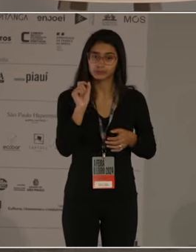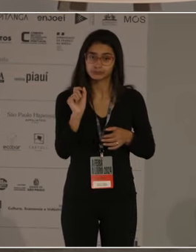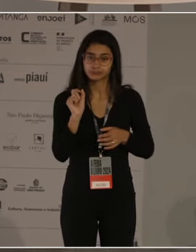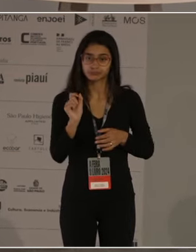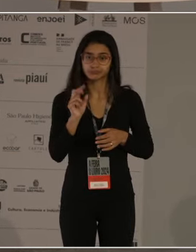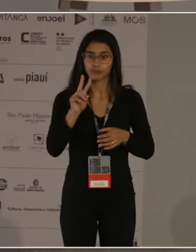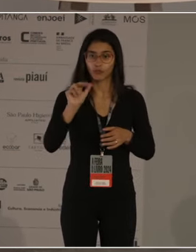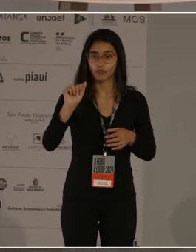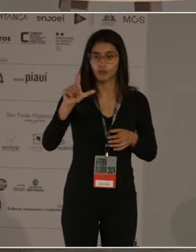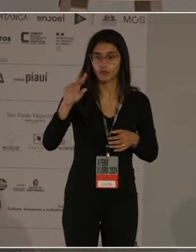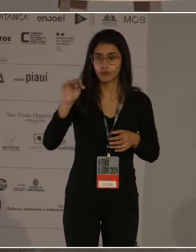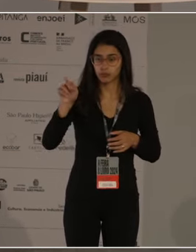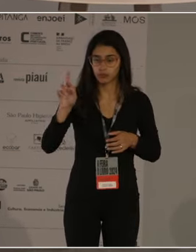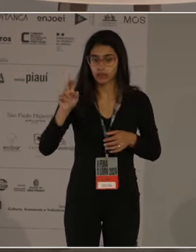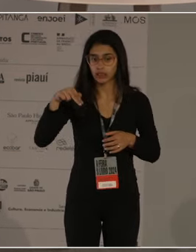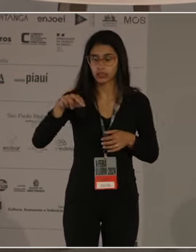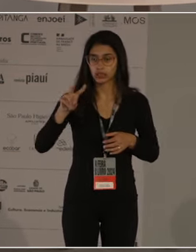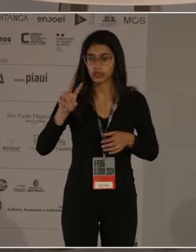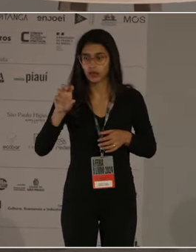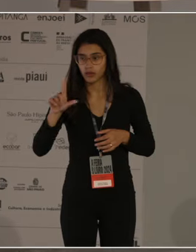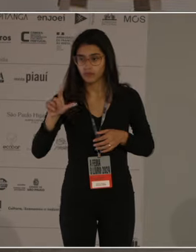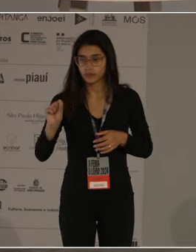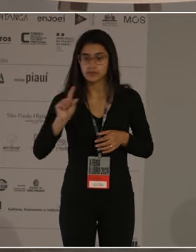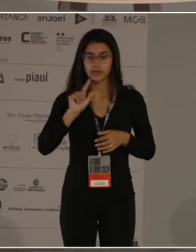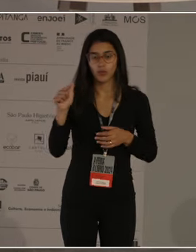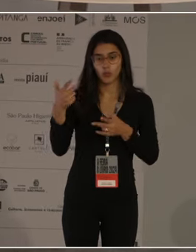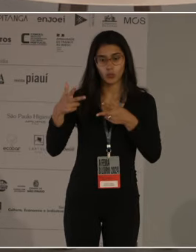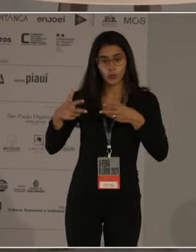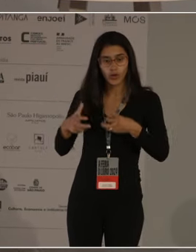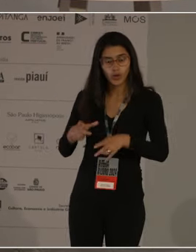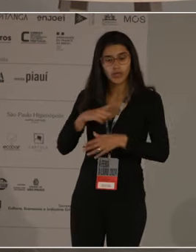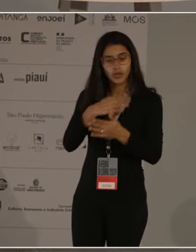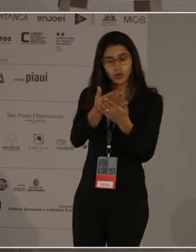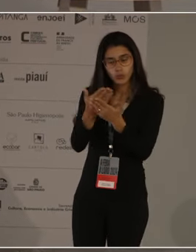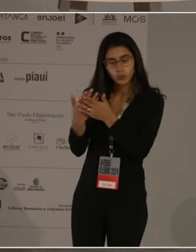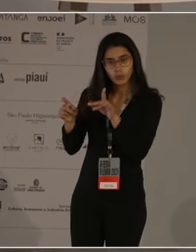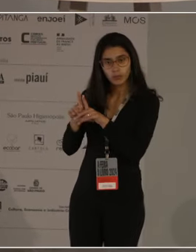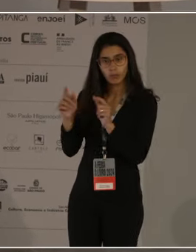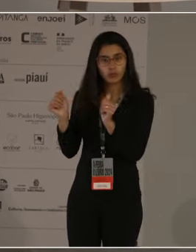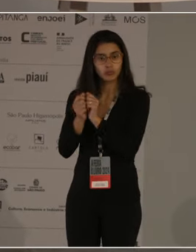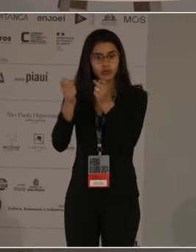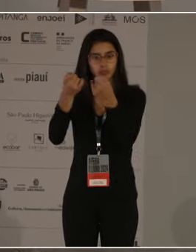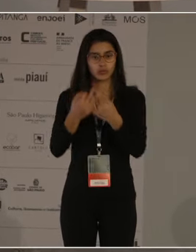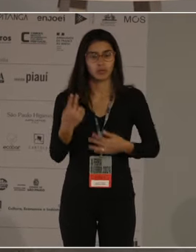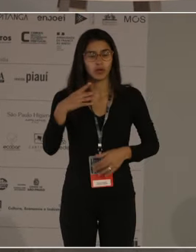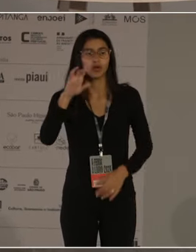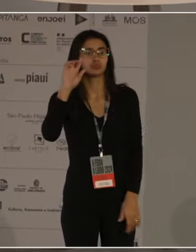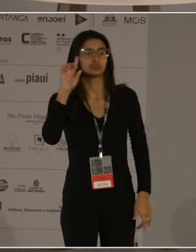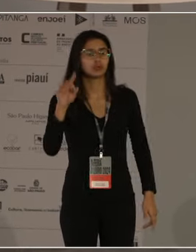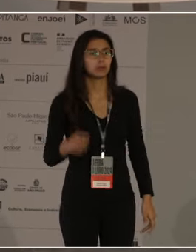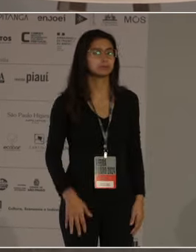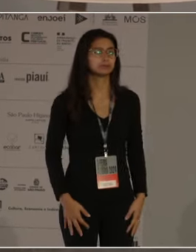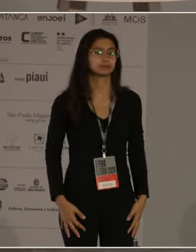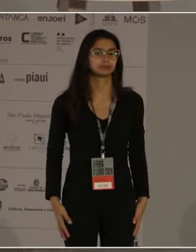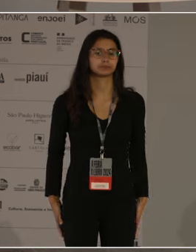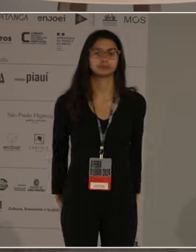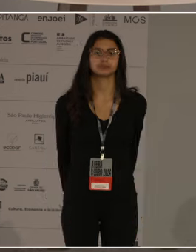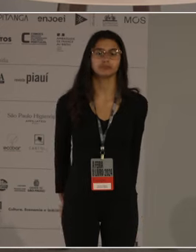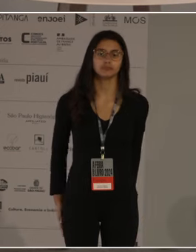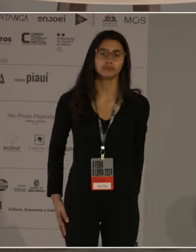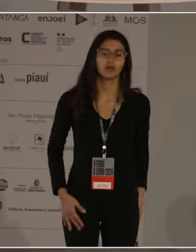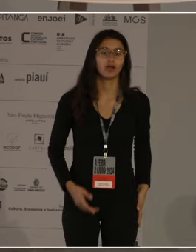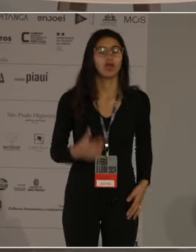o Walter Neves, que é outro arqueólogo que ele estudou junto, falou para ele um dia assim, que não